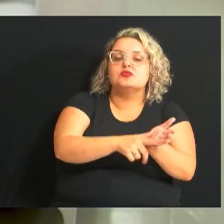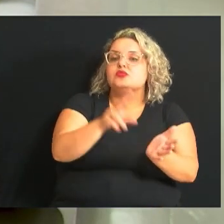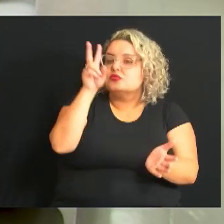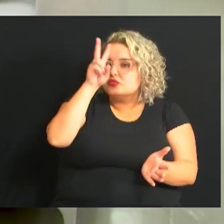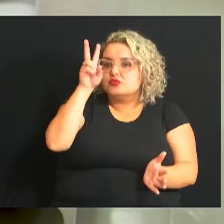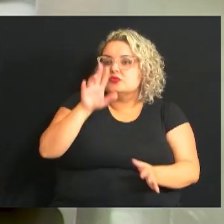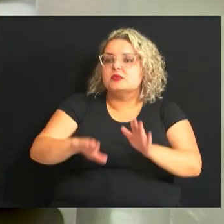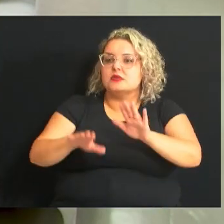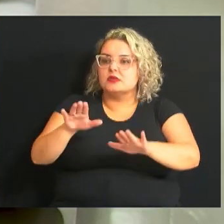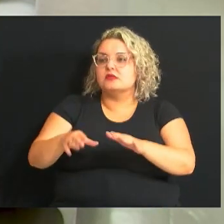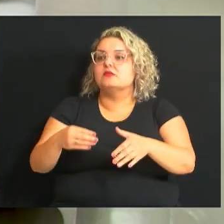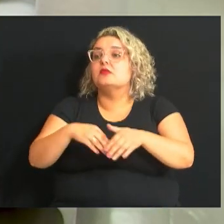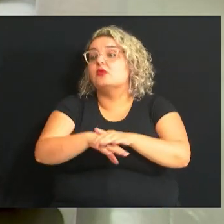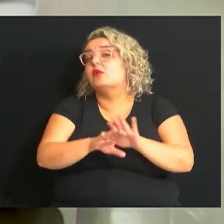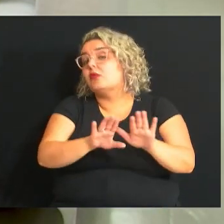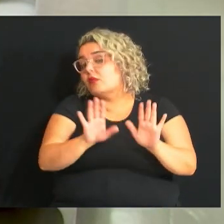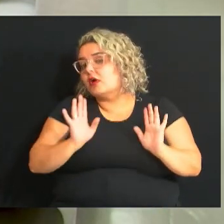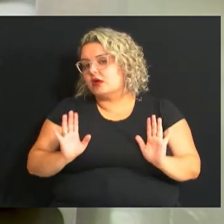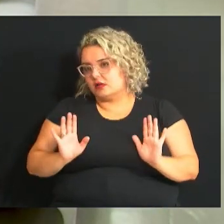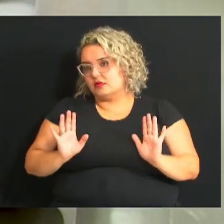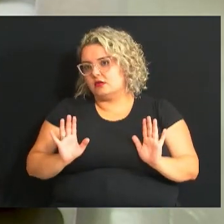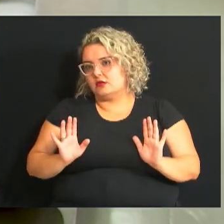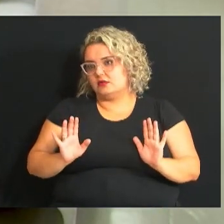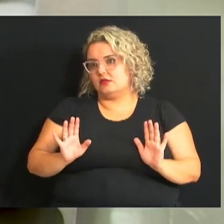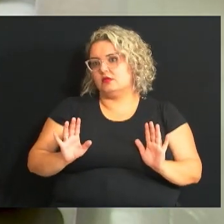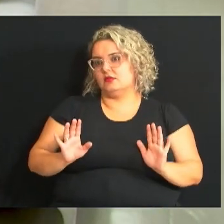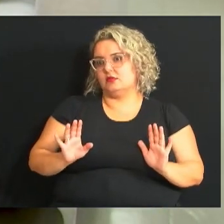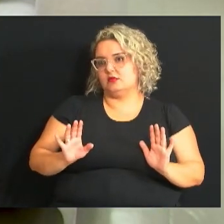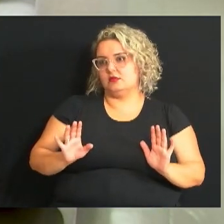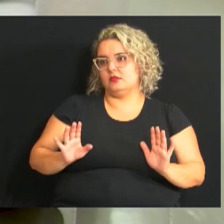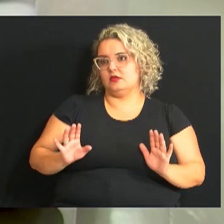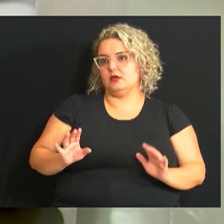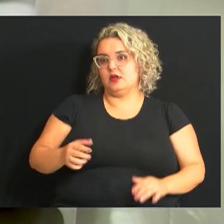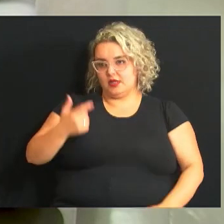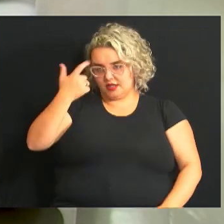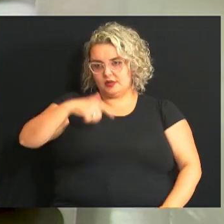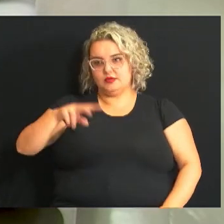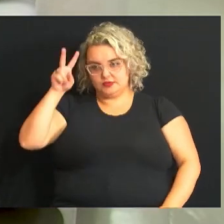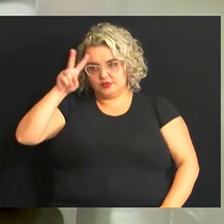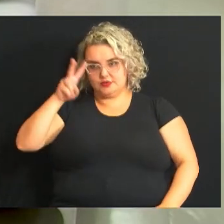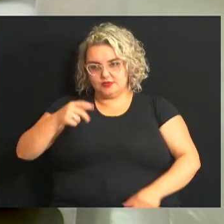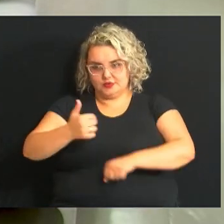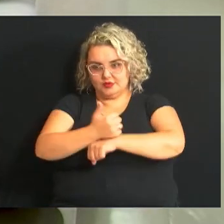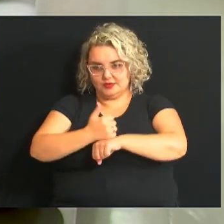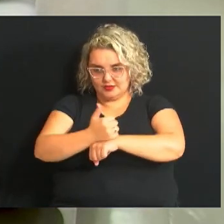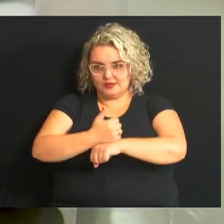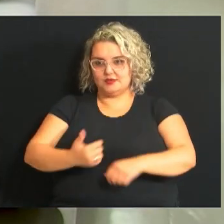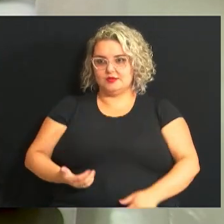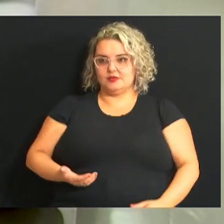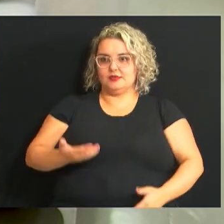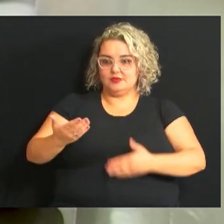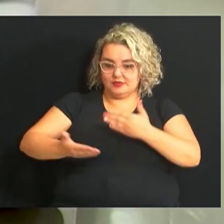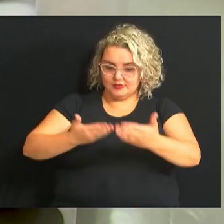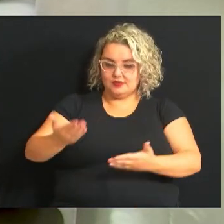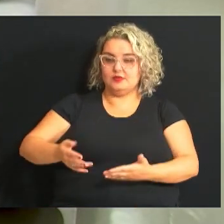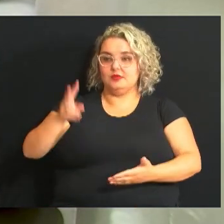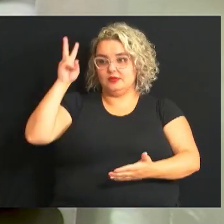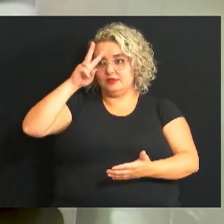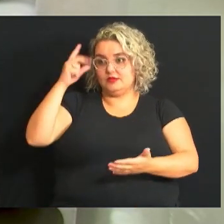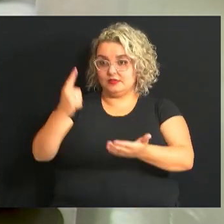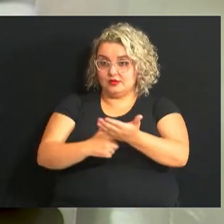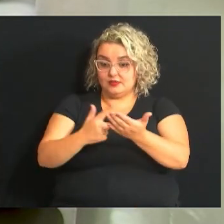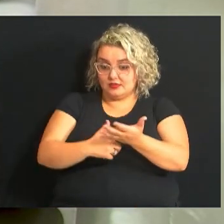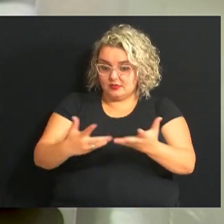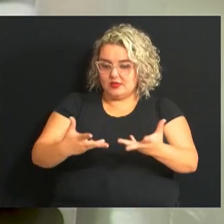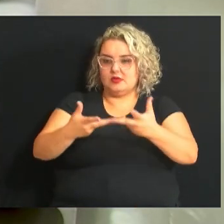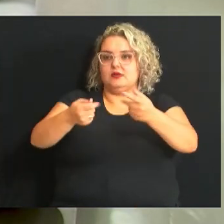ficou guardado aí, está quase cheirando mofo. Eu sou historiador, hein? Então, por favor, o livro de história é um livro vivo. Agora, vê-los aqui e